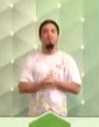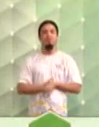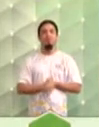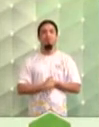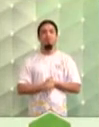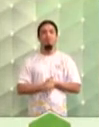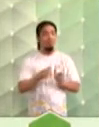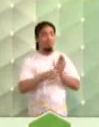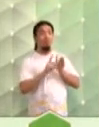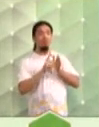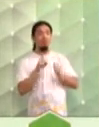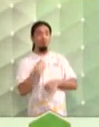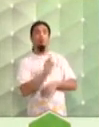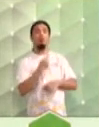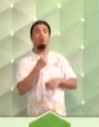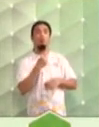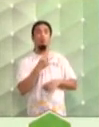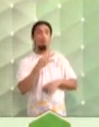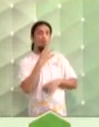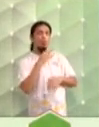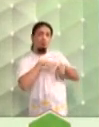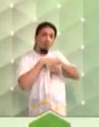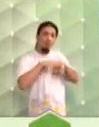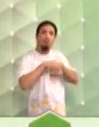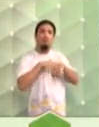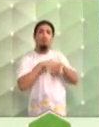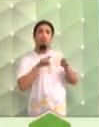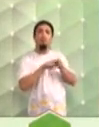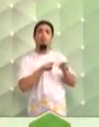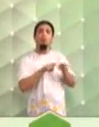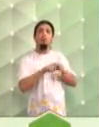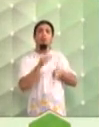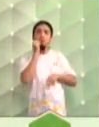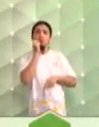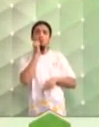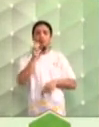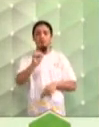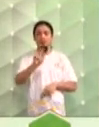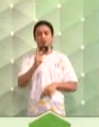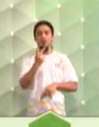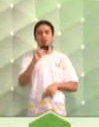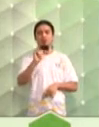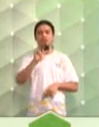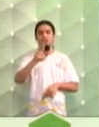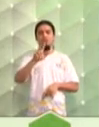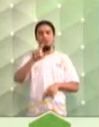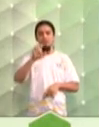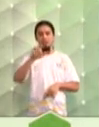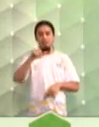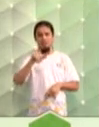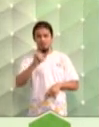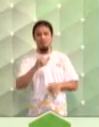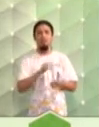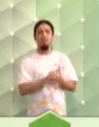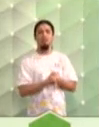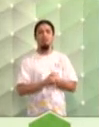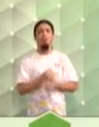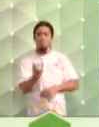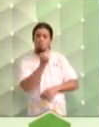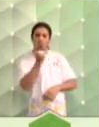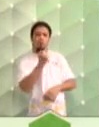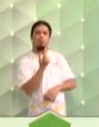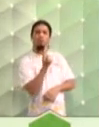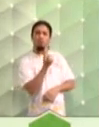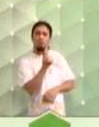agora, a gente estava conversando aqui no intervalo, conversei também com a Shirley, a importância desse dinheiro no momento de